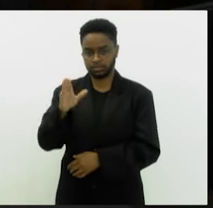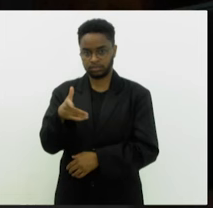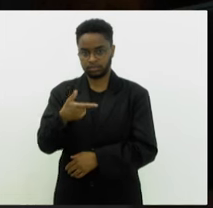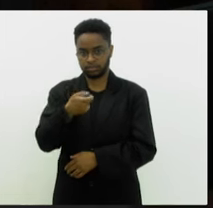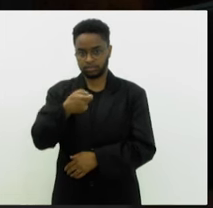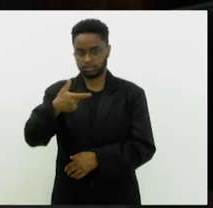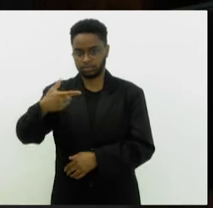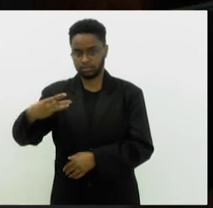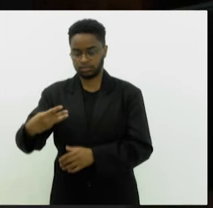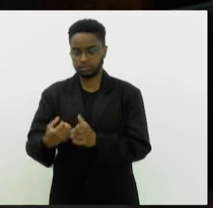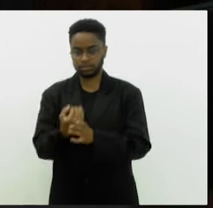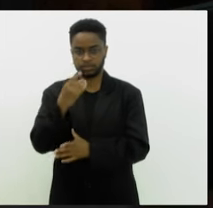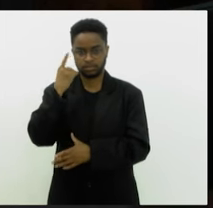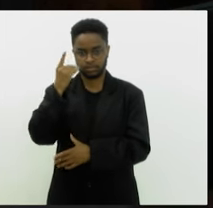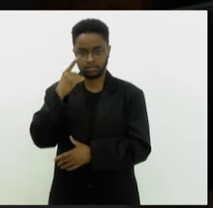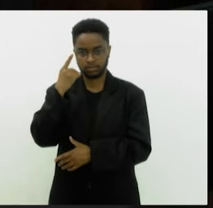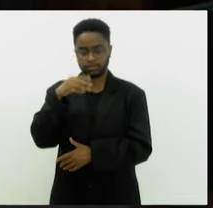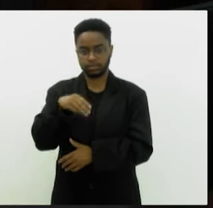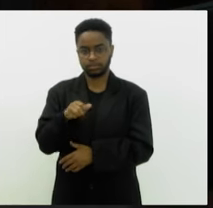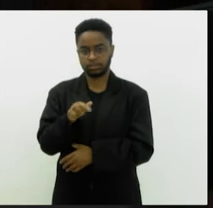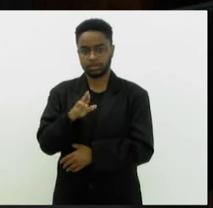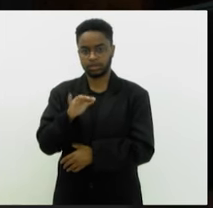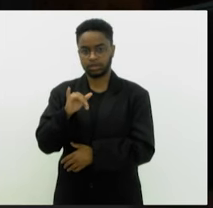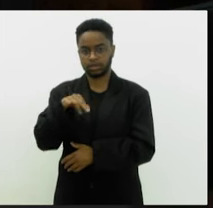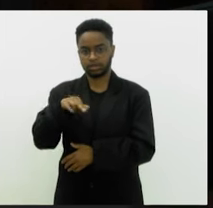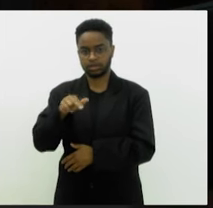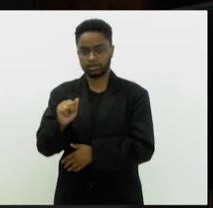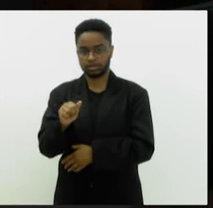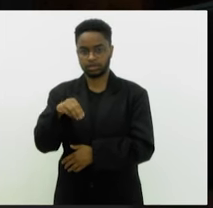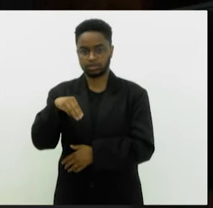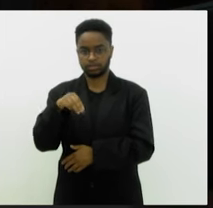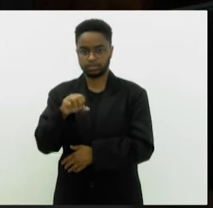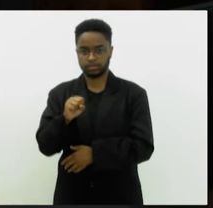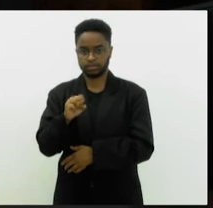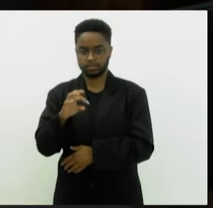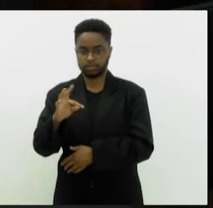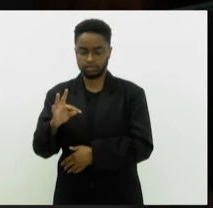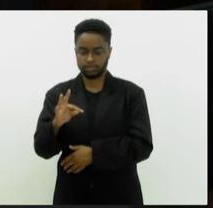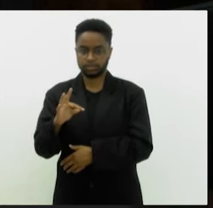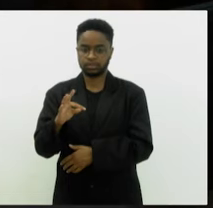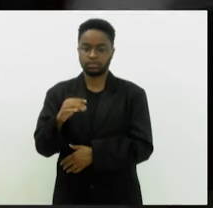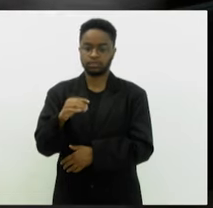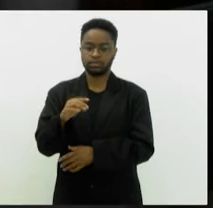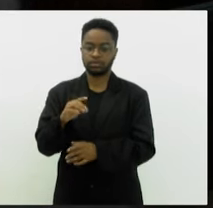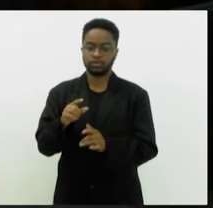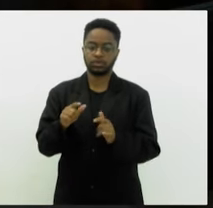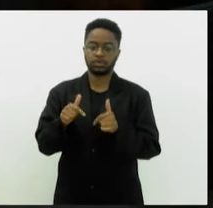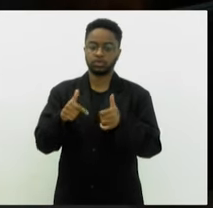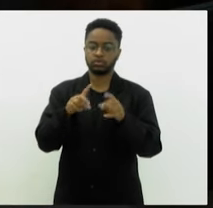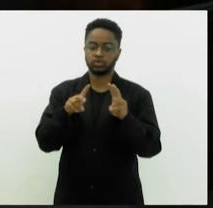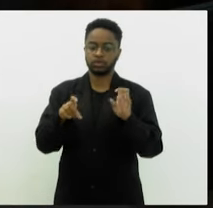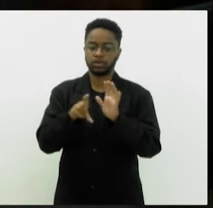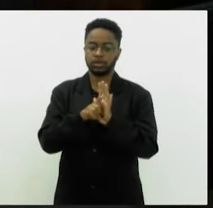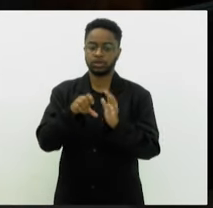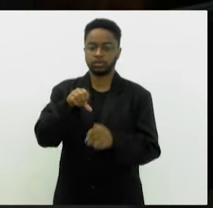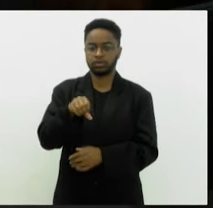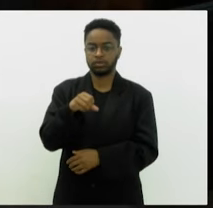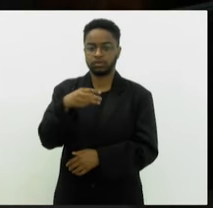1379/2023, de autoria da deputada Marina, do MST, que altera a lei 9.395, de